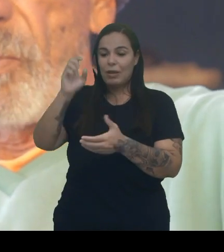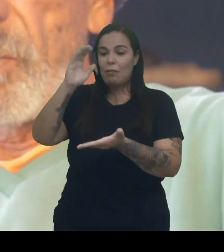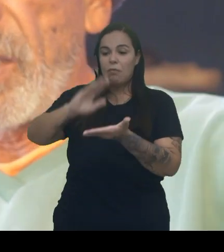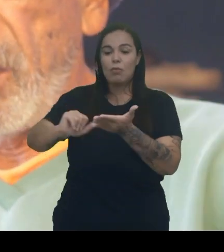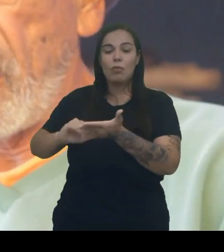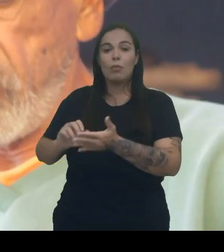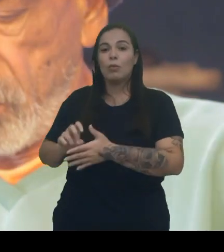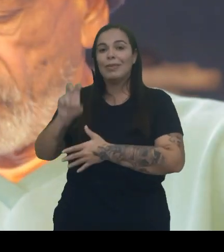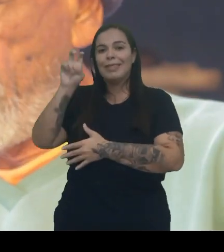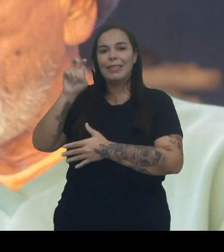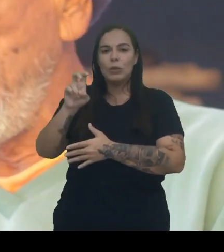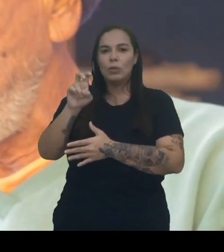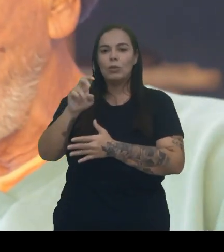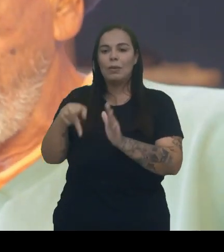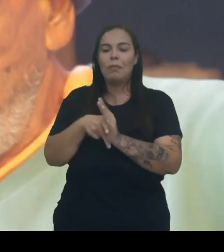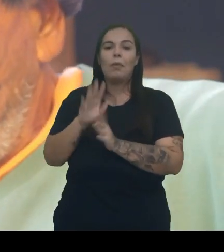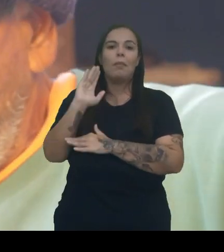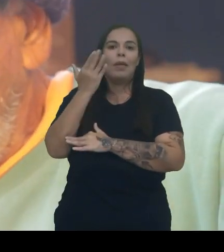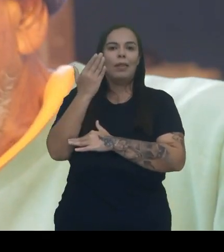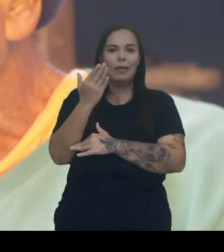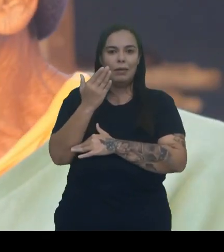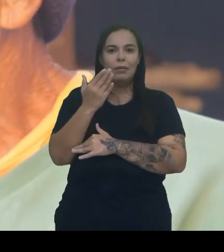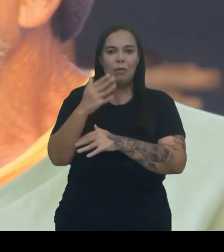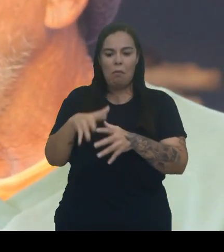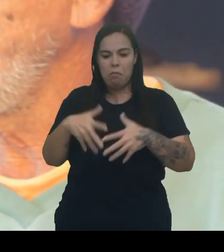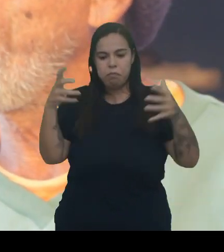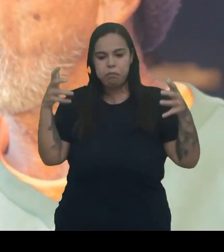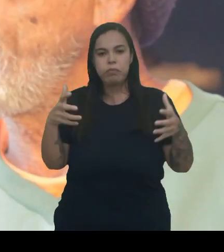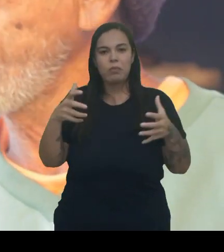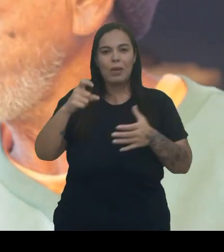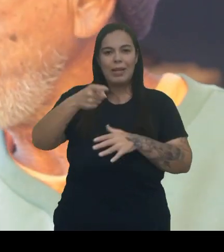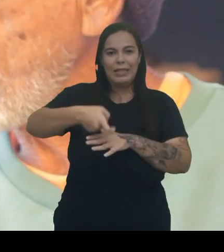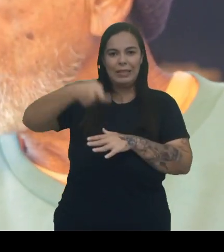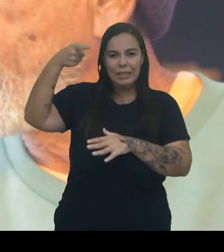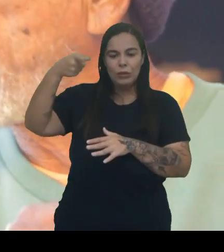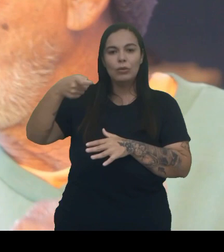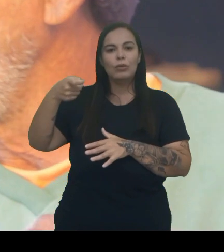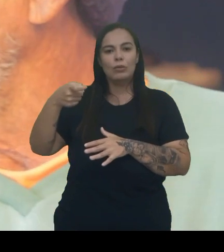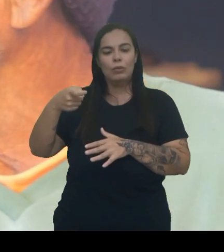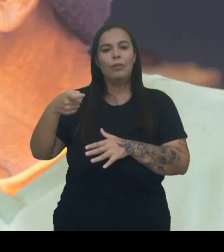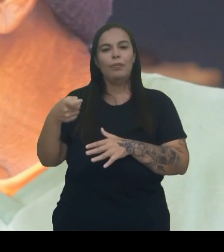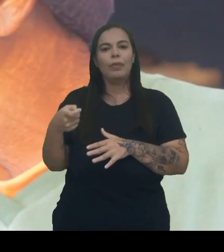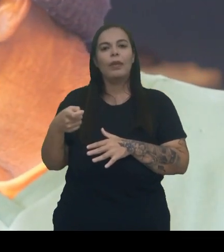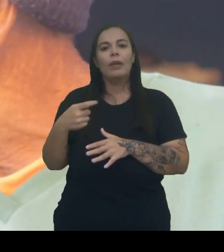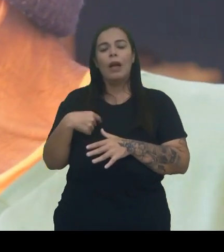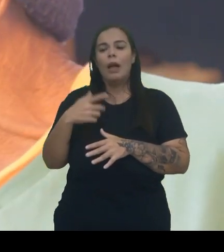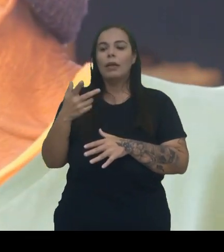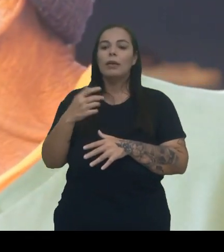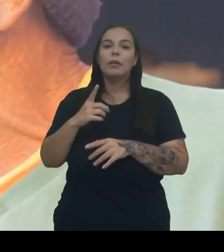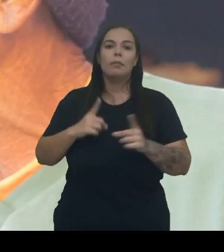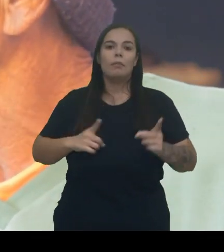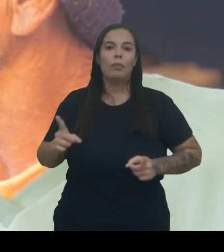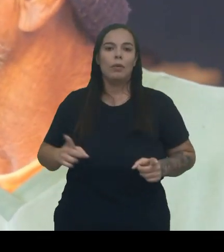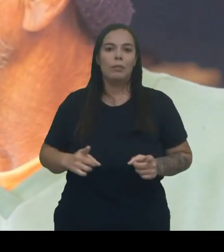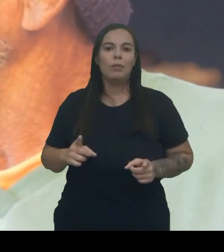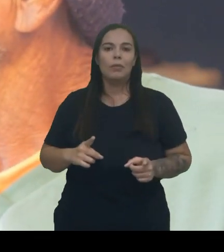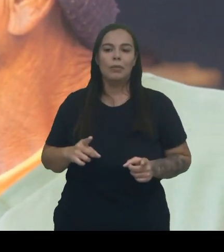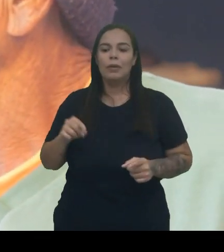Ganchos enormes de madeira, não foi ganchinho, não, ganchos, troncos. E foi até o meu primo, sobrinho do meu tio